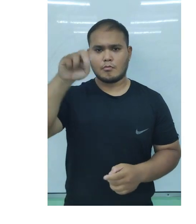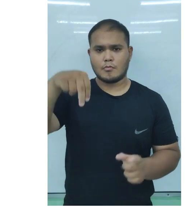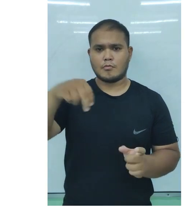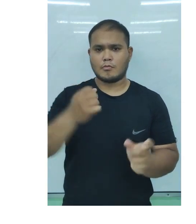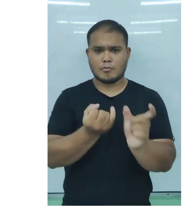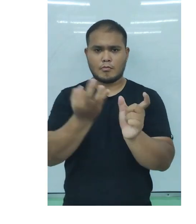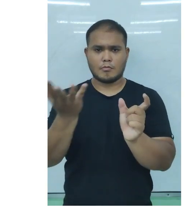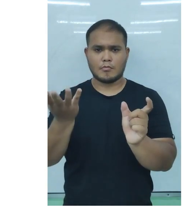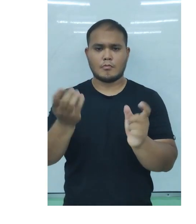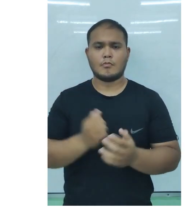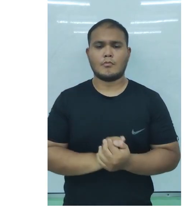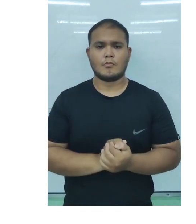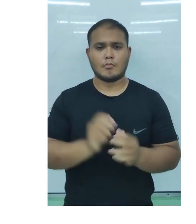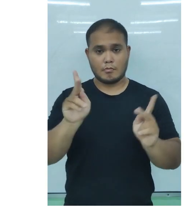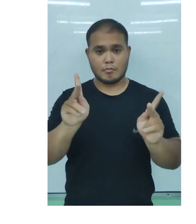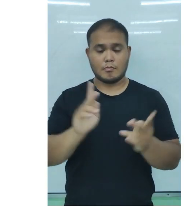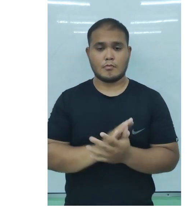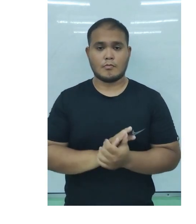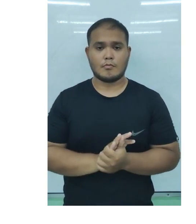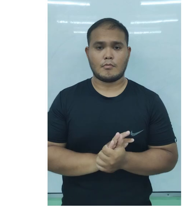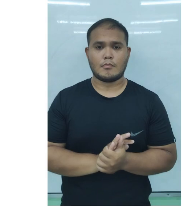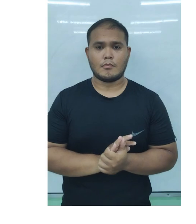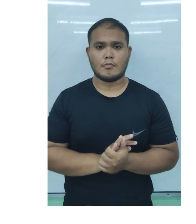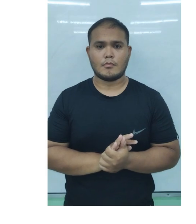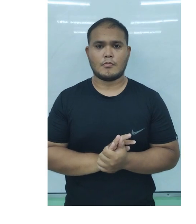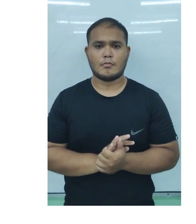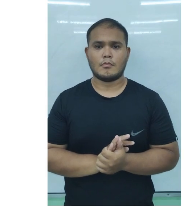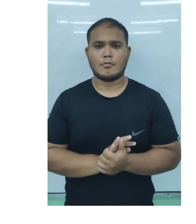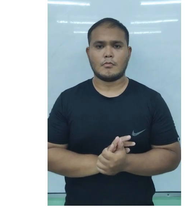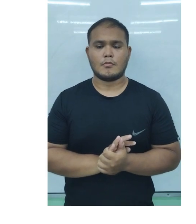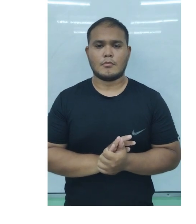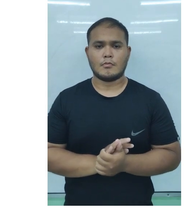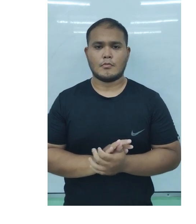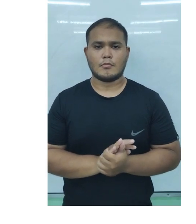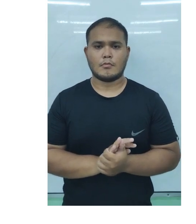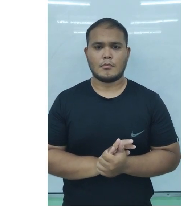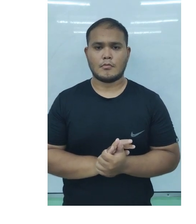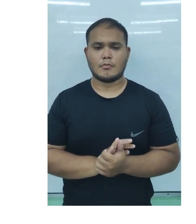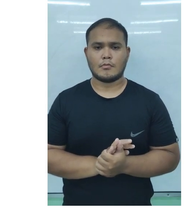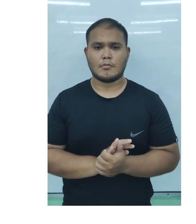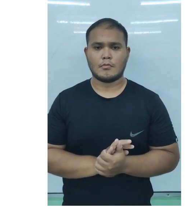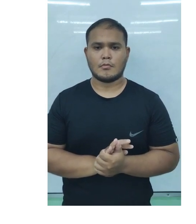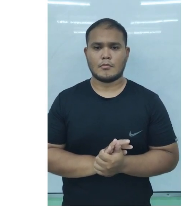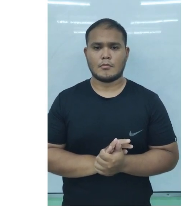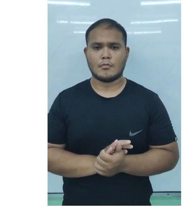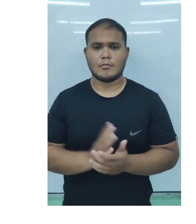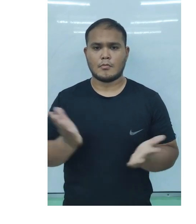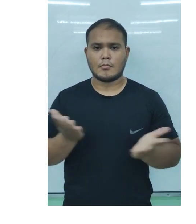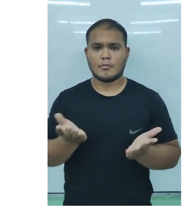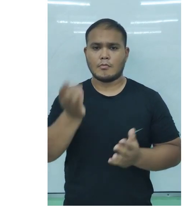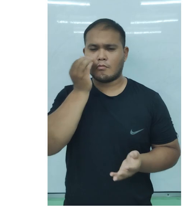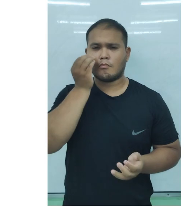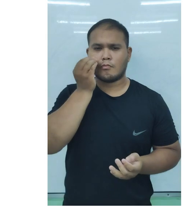Temos aqui agora o nosso quadro mostrando como fica a declinação dessas formas